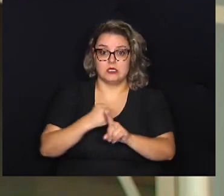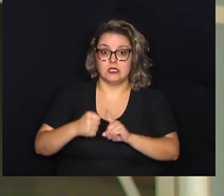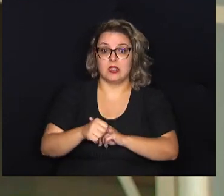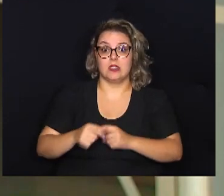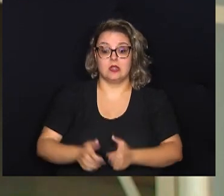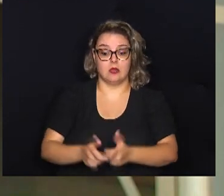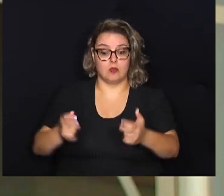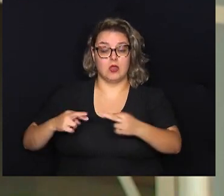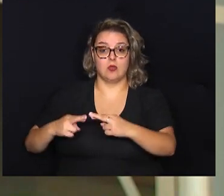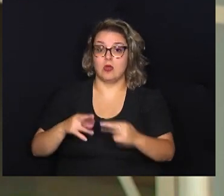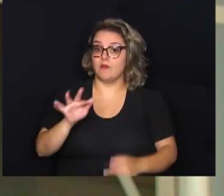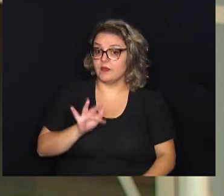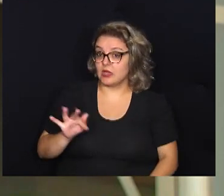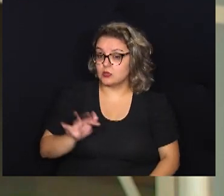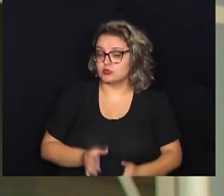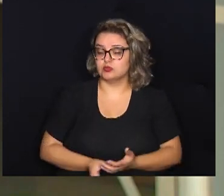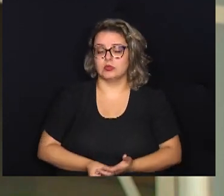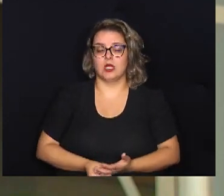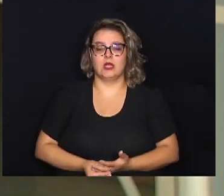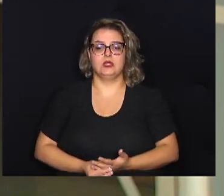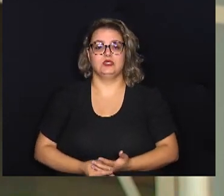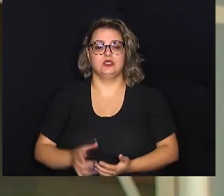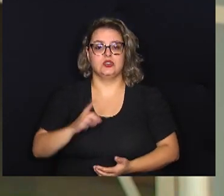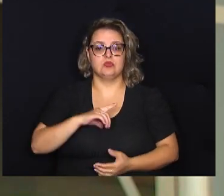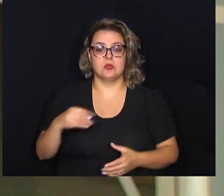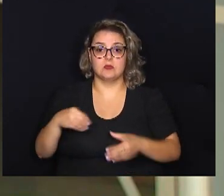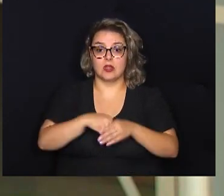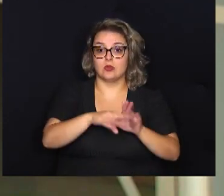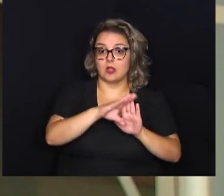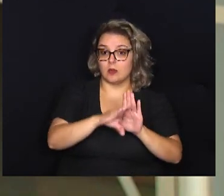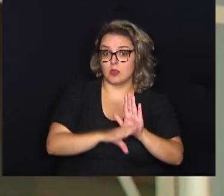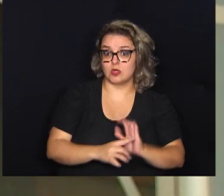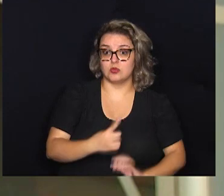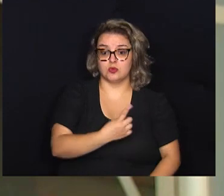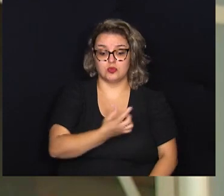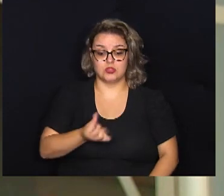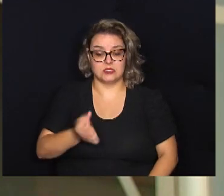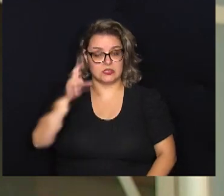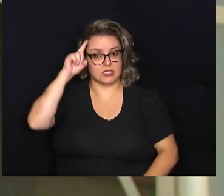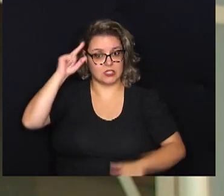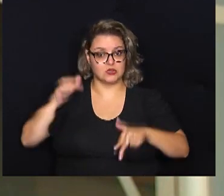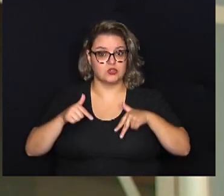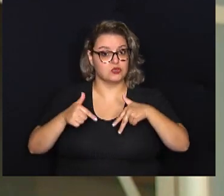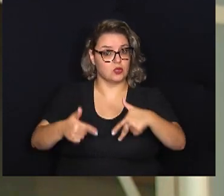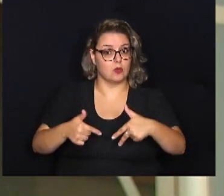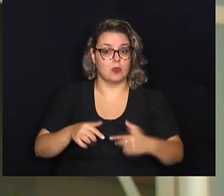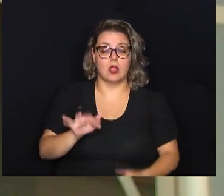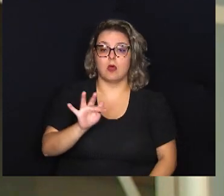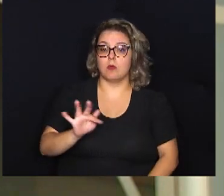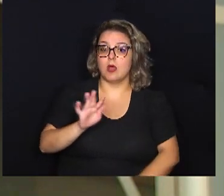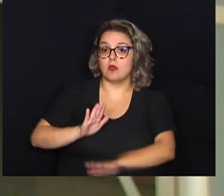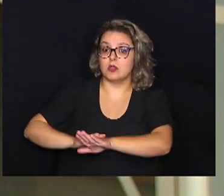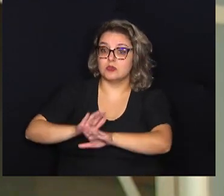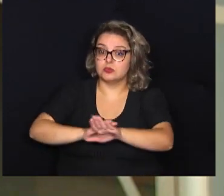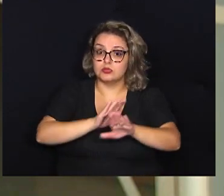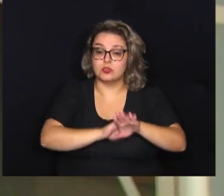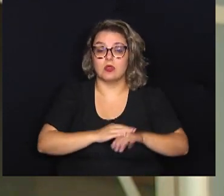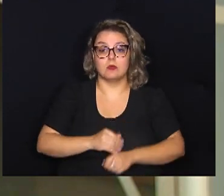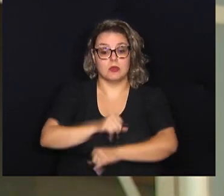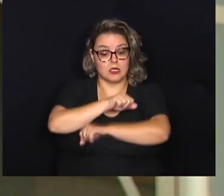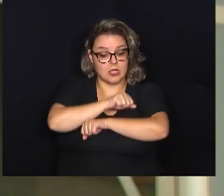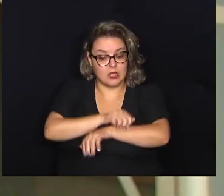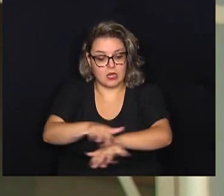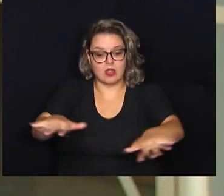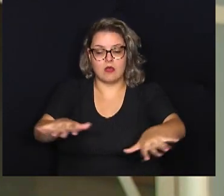rede, faculdades. Nós tivemos recentemente, dentro da programação do 16 dias de ativismo, uma atuação com as faculdades para levar essa